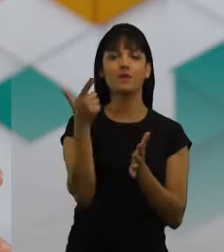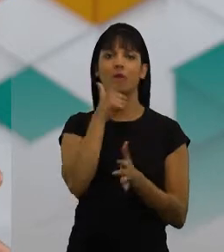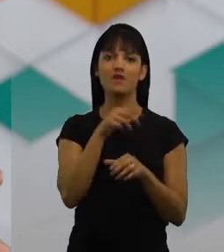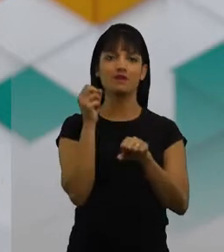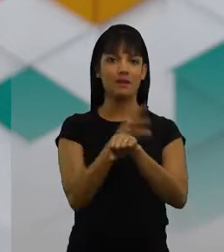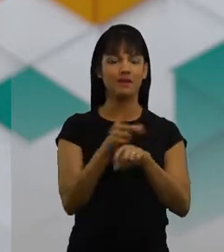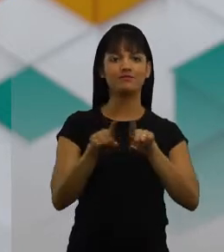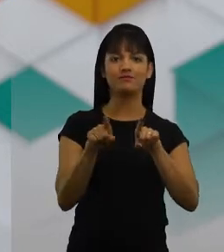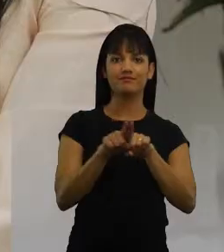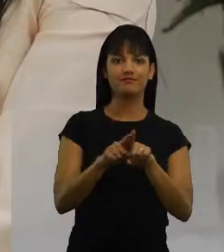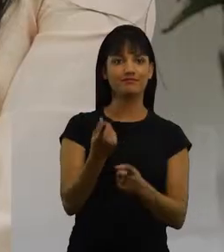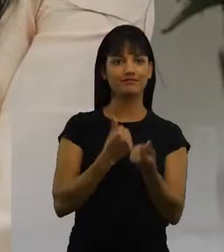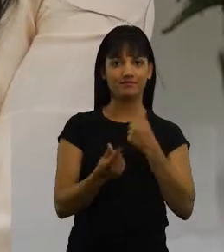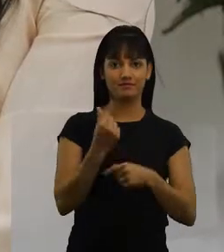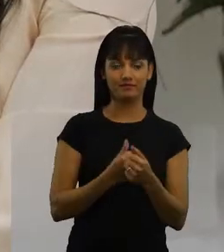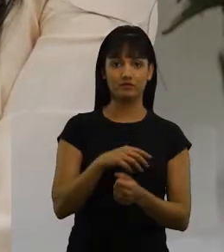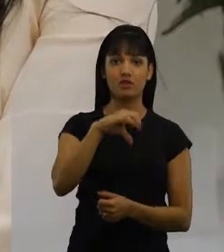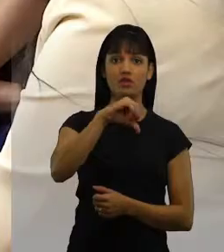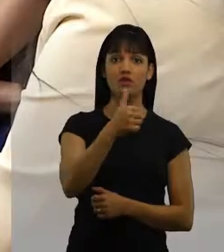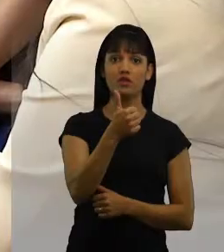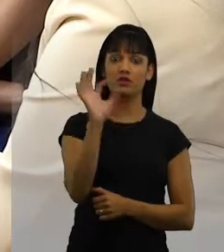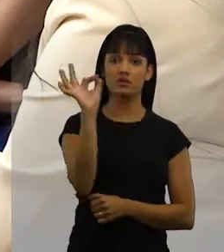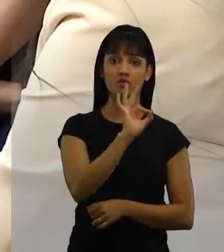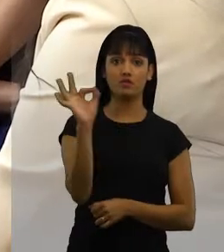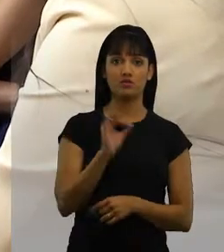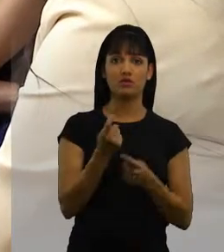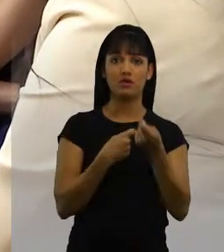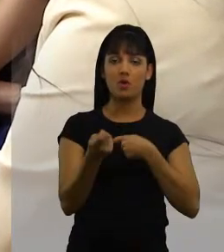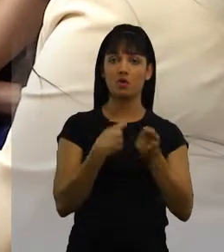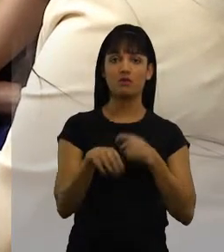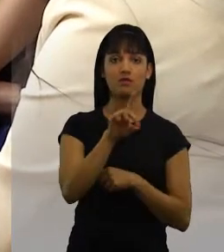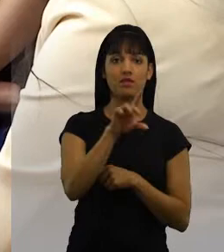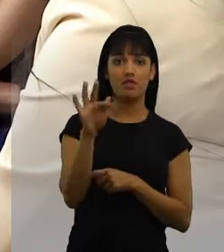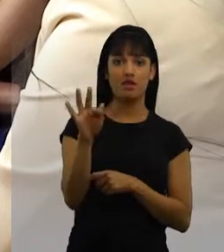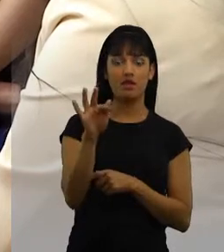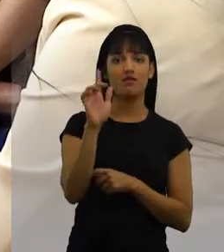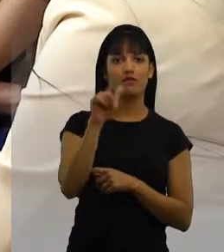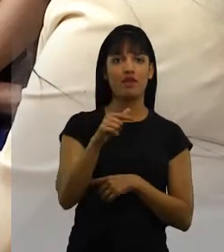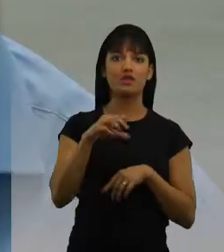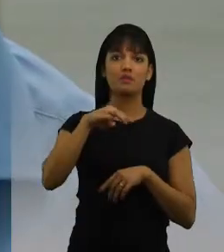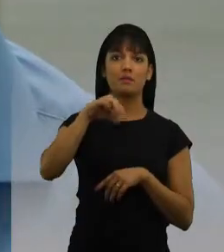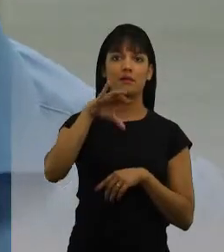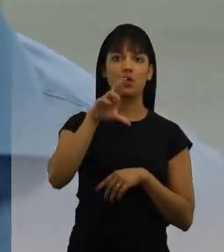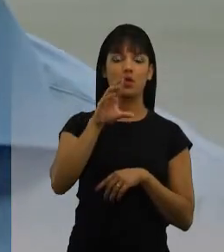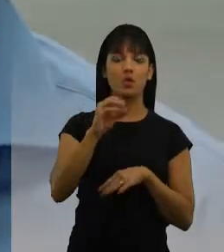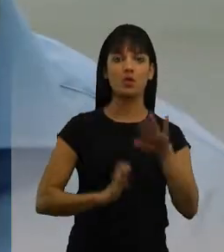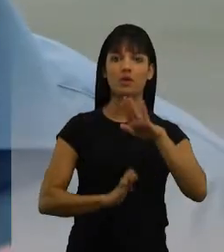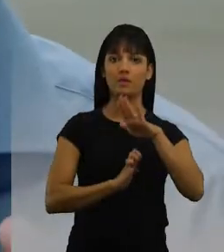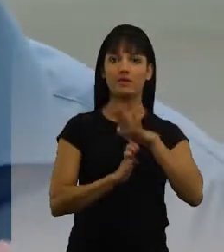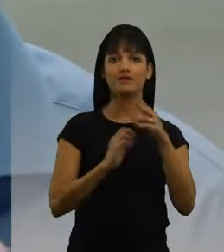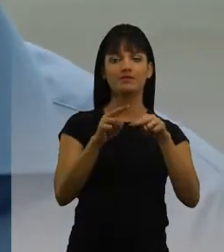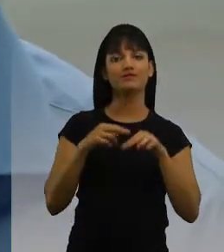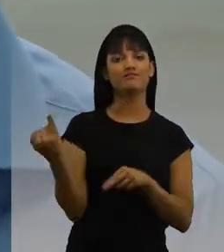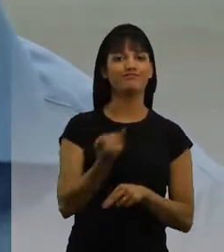empregos e renda. 91% da economia do Distrito Federal são de microempresas. Daí a importância de ter